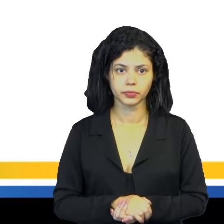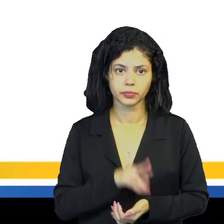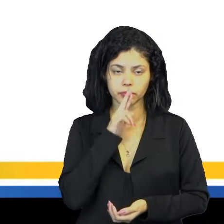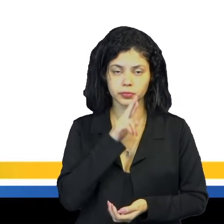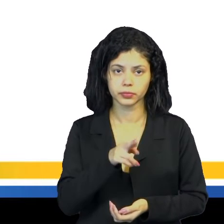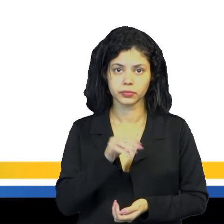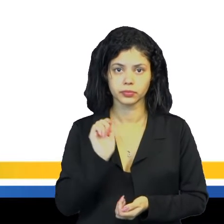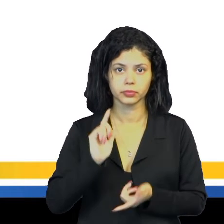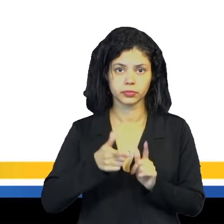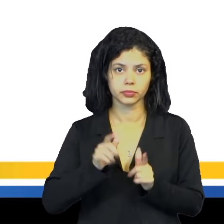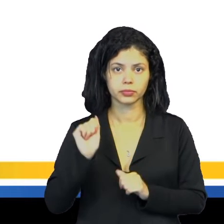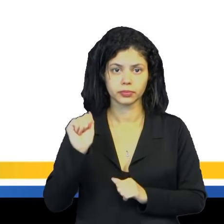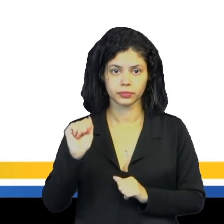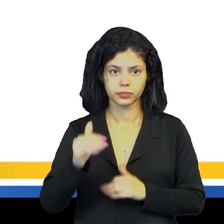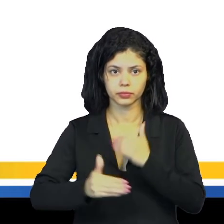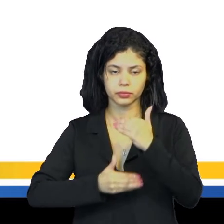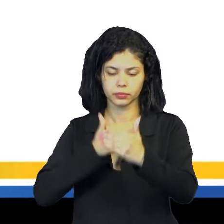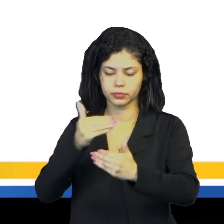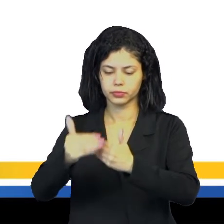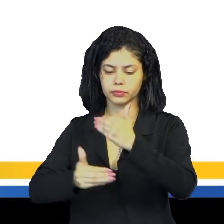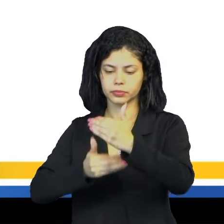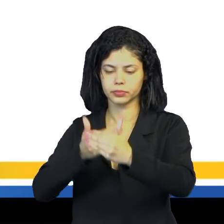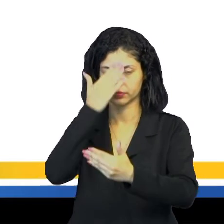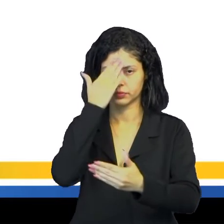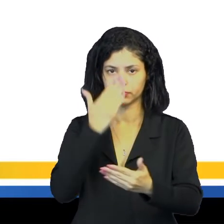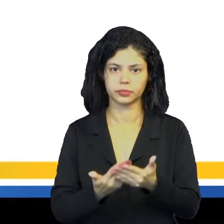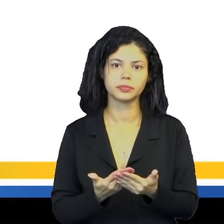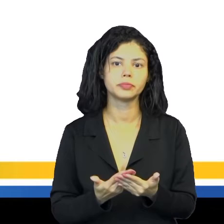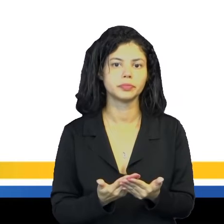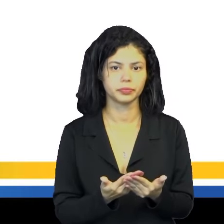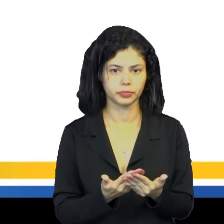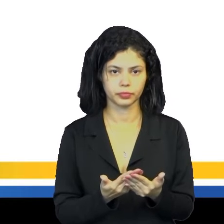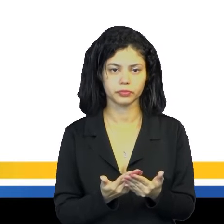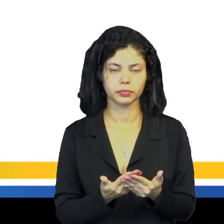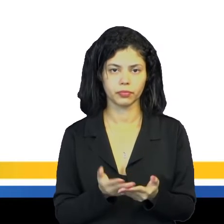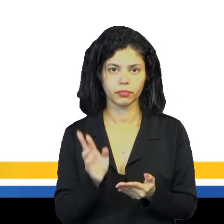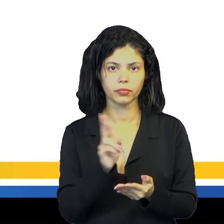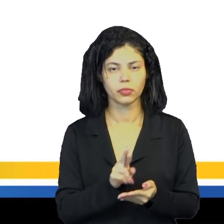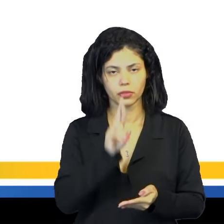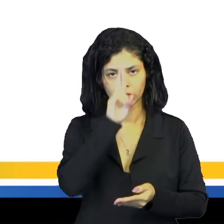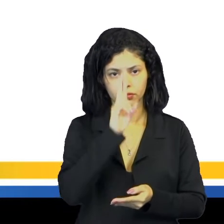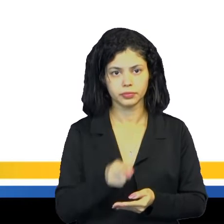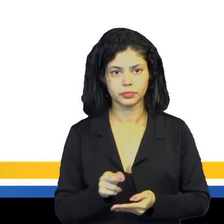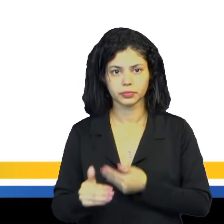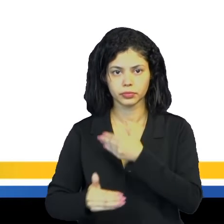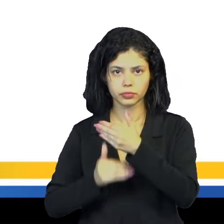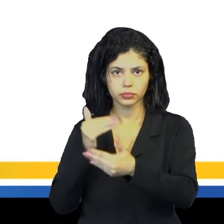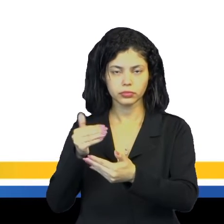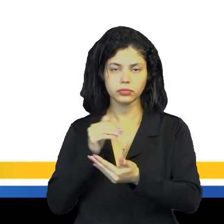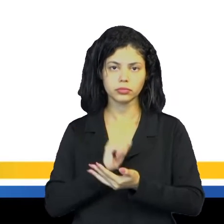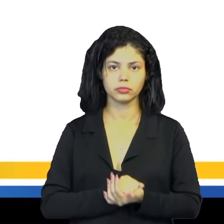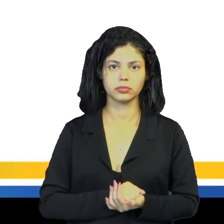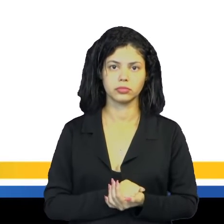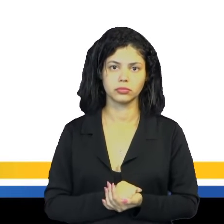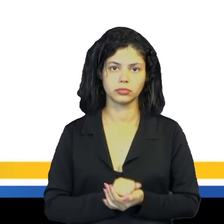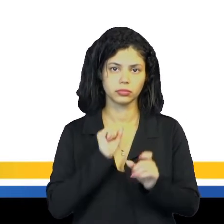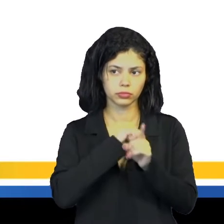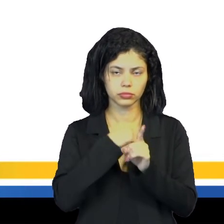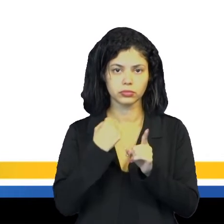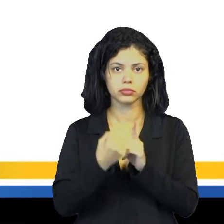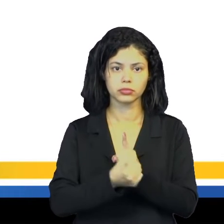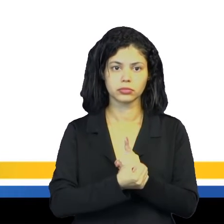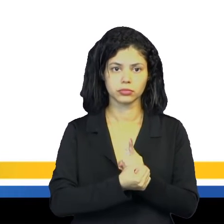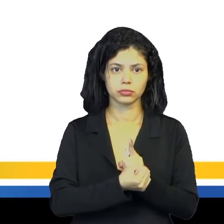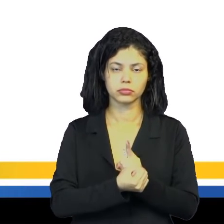A resposta correta é a letra A, né? Os iluministas acreditavam, né, que o uso da razão conduziria os seres humanos ao progresso, a uma